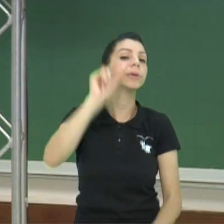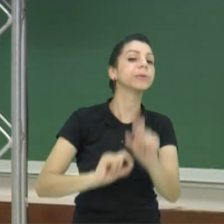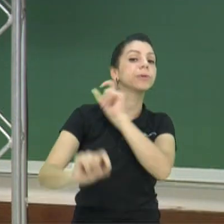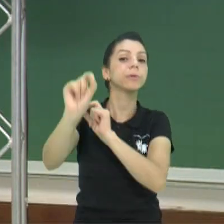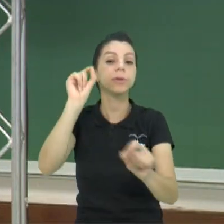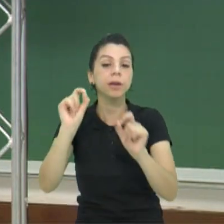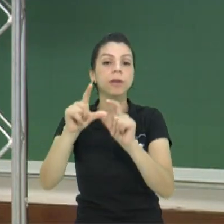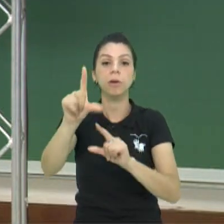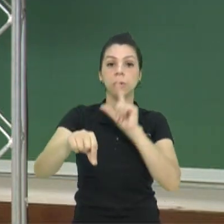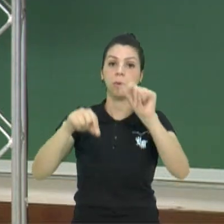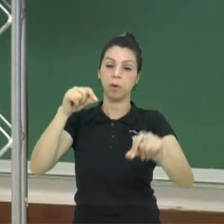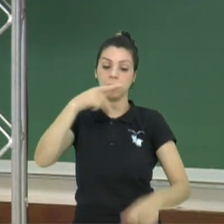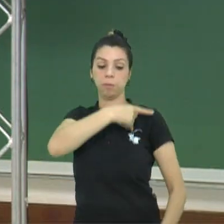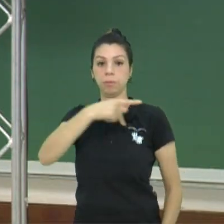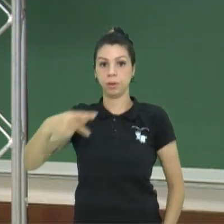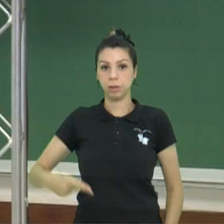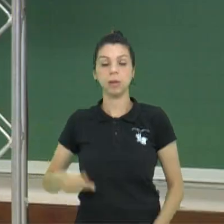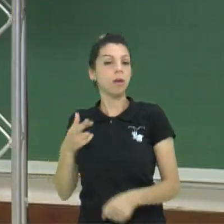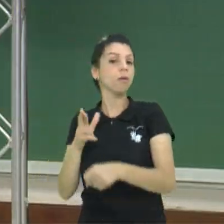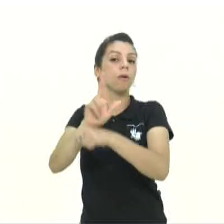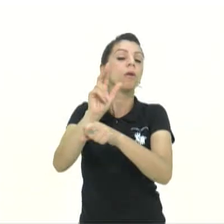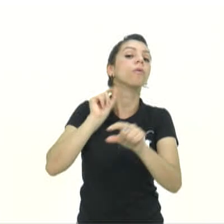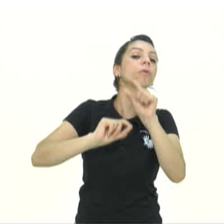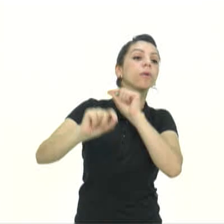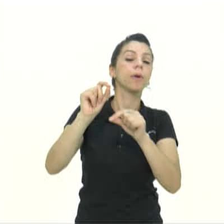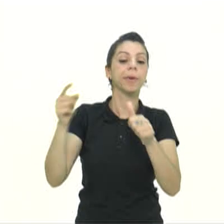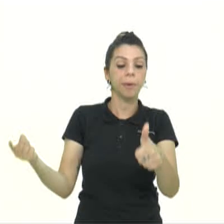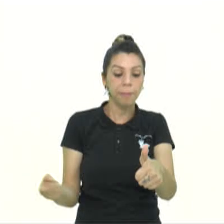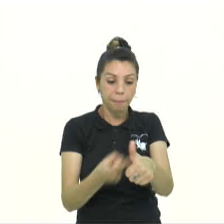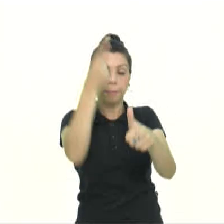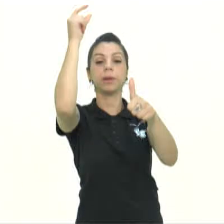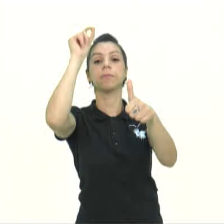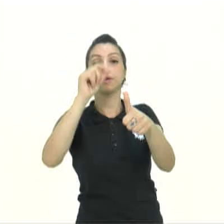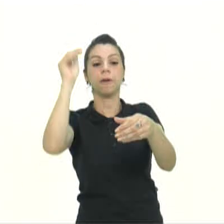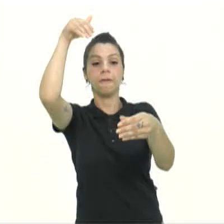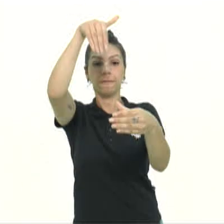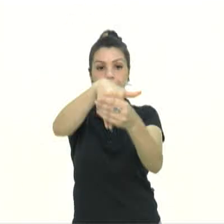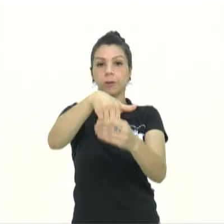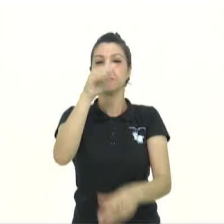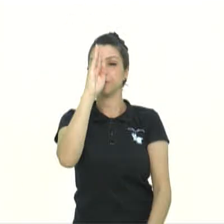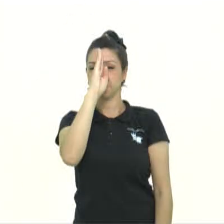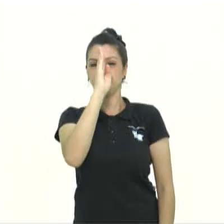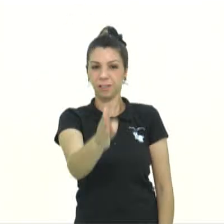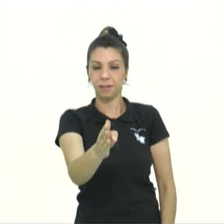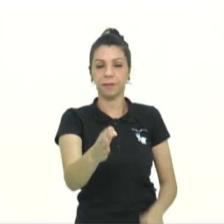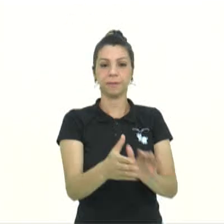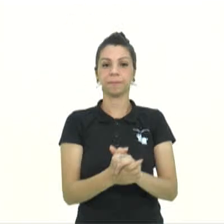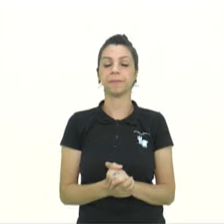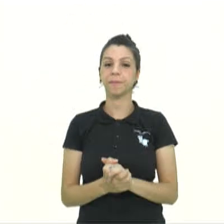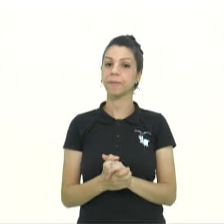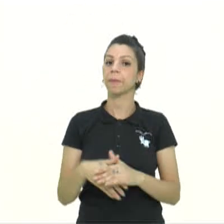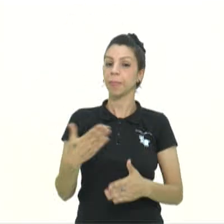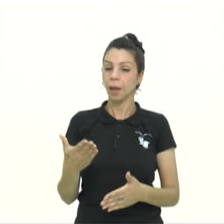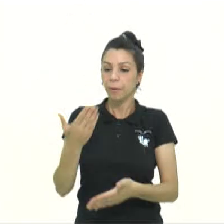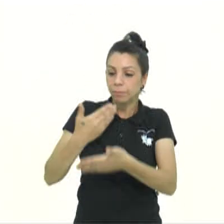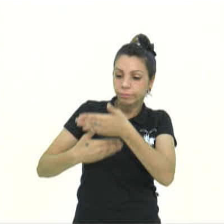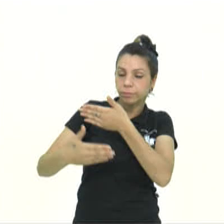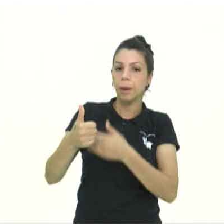tudo, de se escolher um presidente. Qual era? A primeira com voto direto, desde a eleição